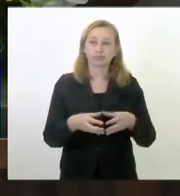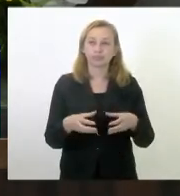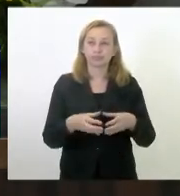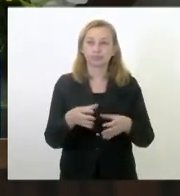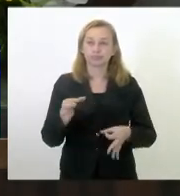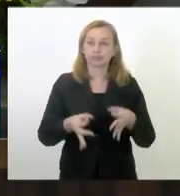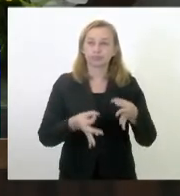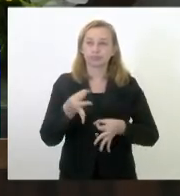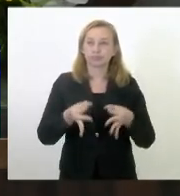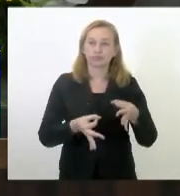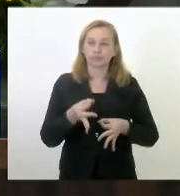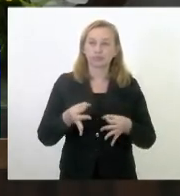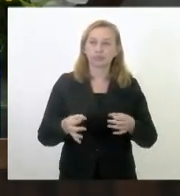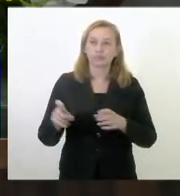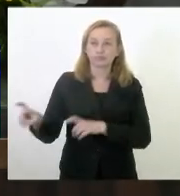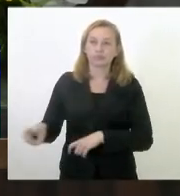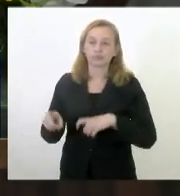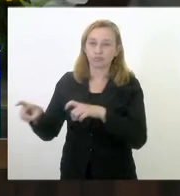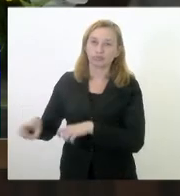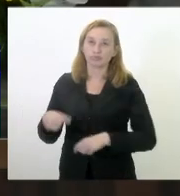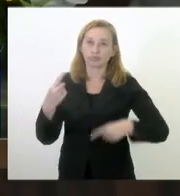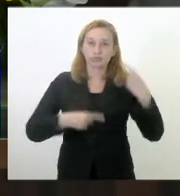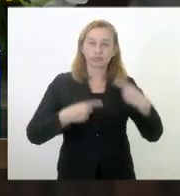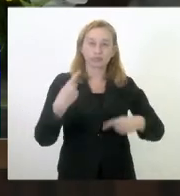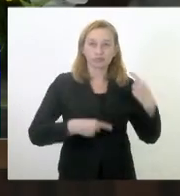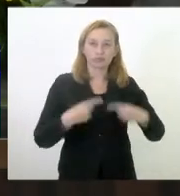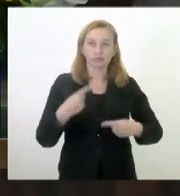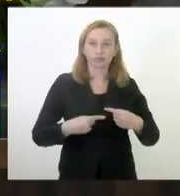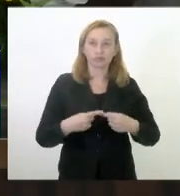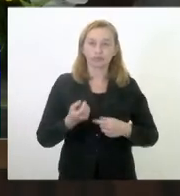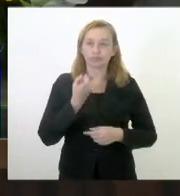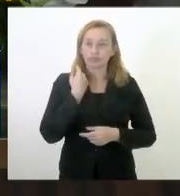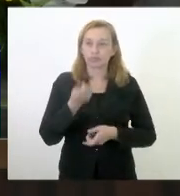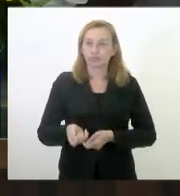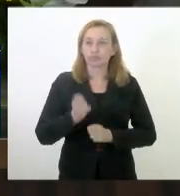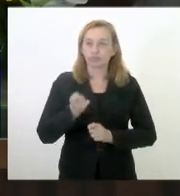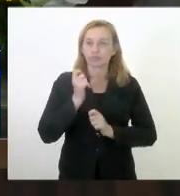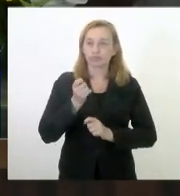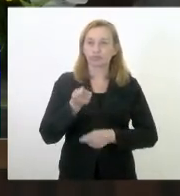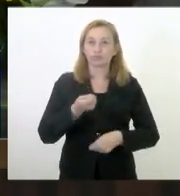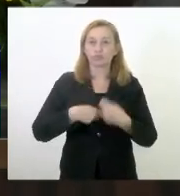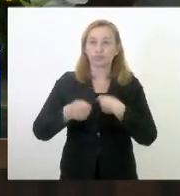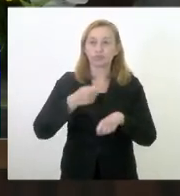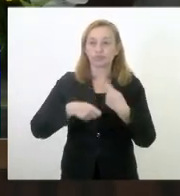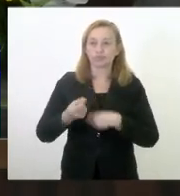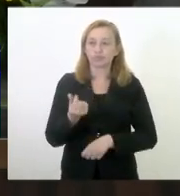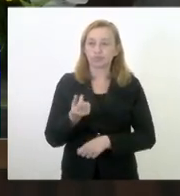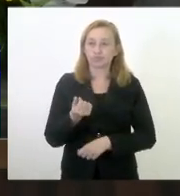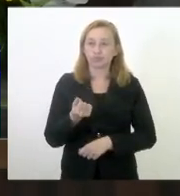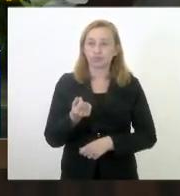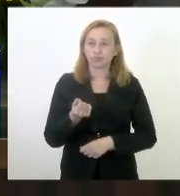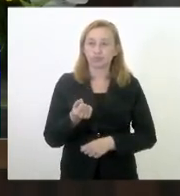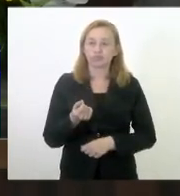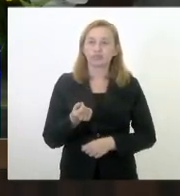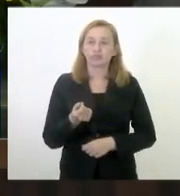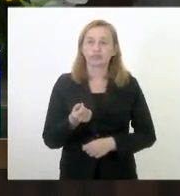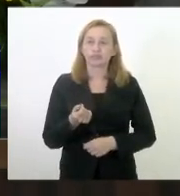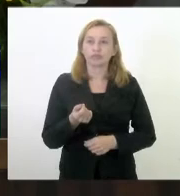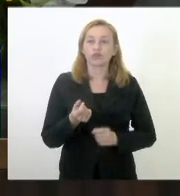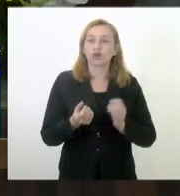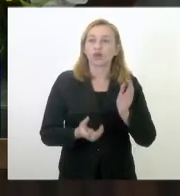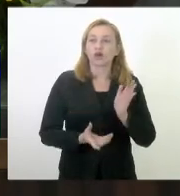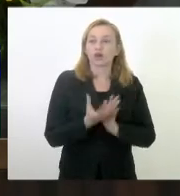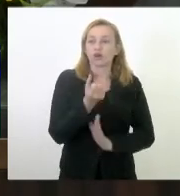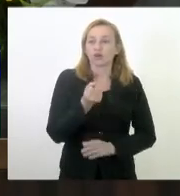e Justiça, de Agricultura, Pecuária e Política Rural, Agrária e Pesqueira, de Economia, Indústria e Comércio, de Tributação, Controle da